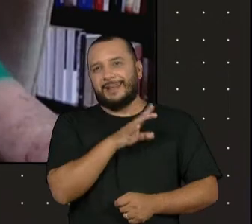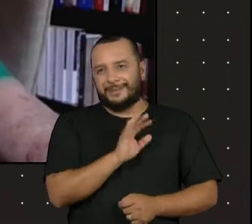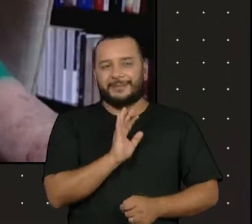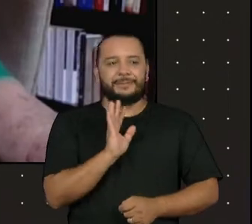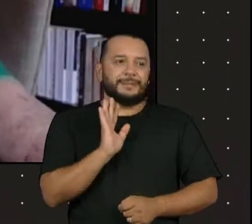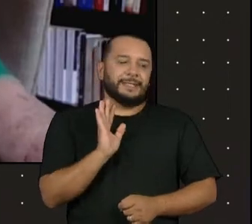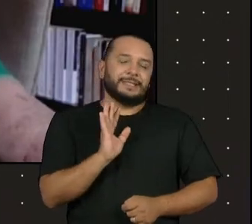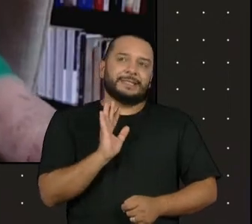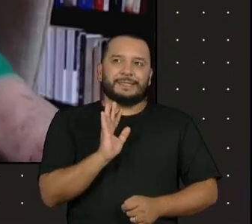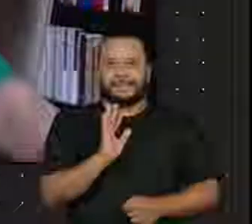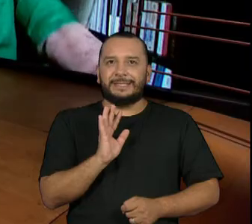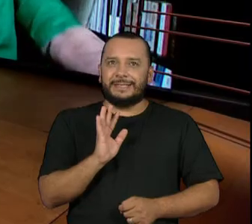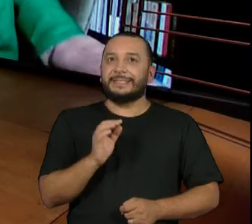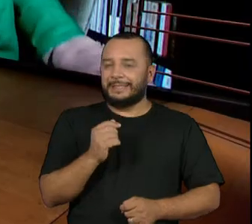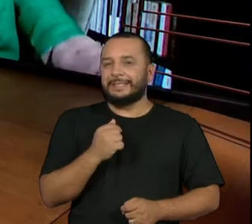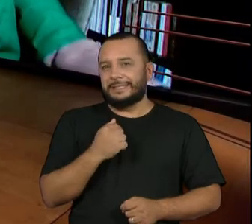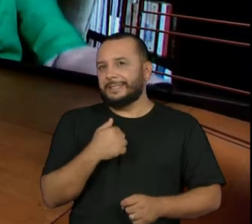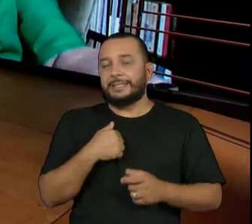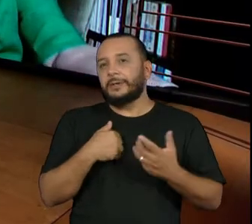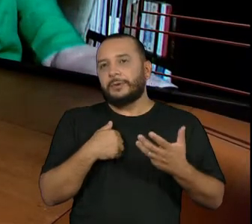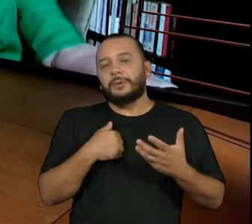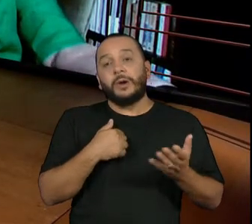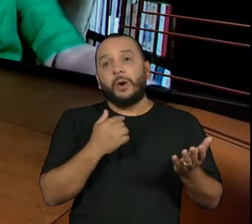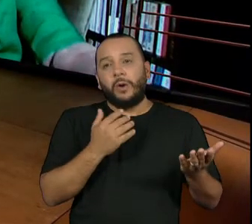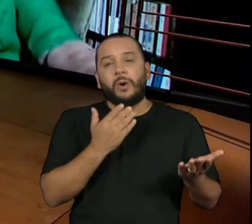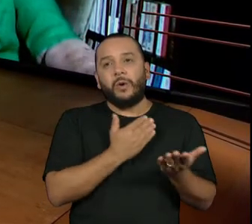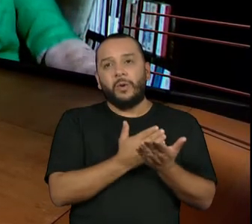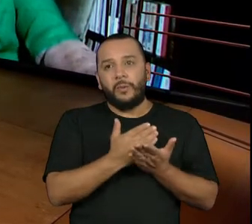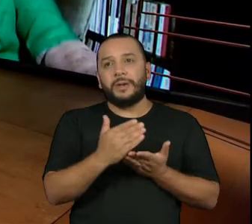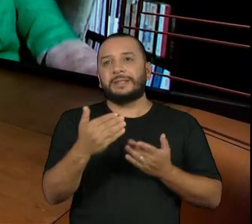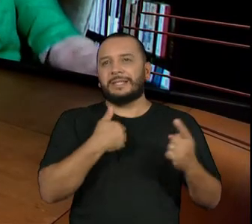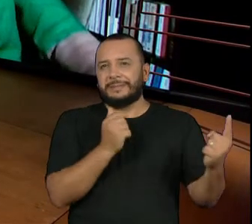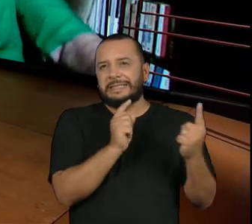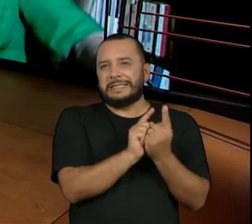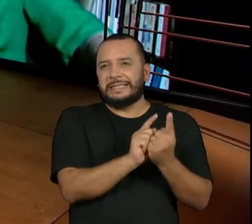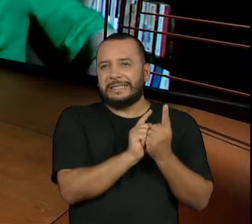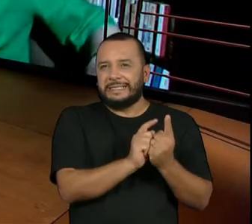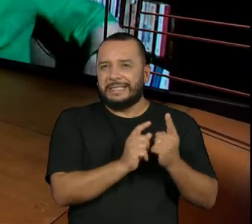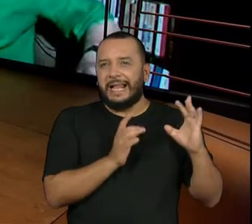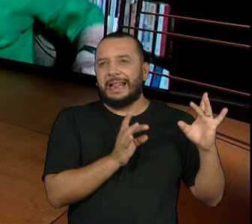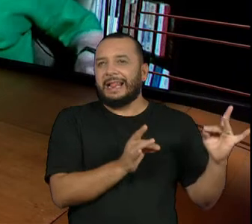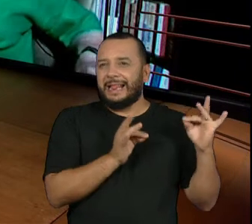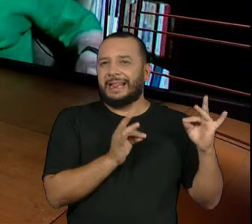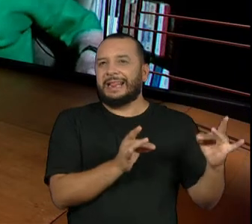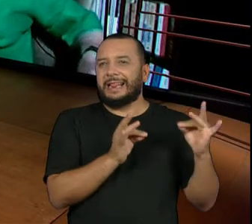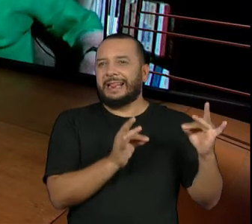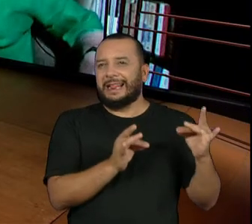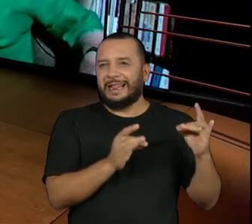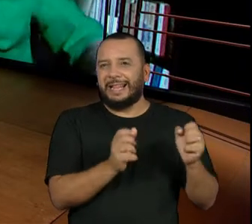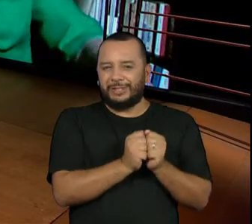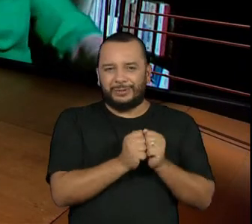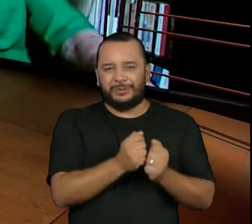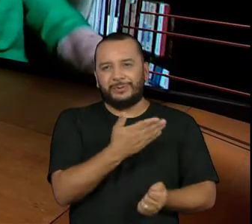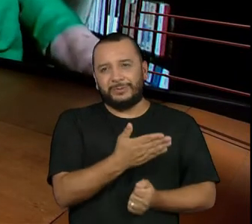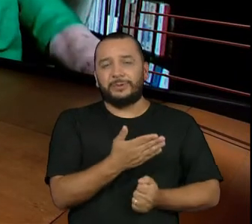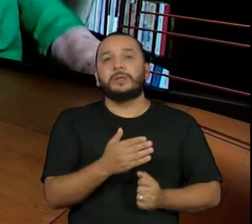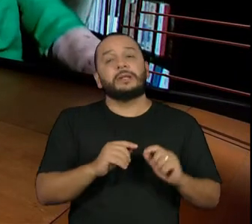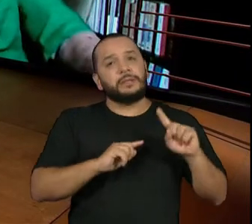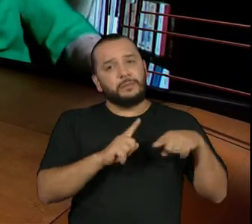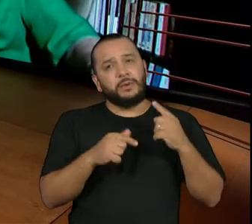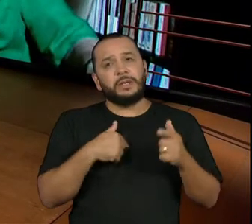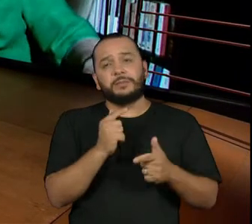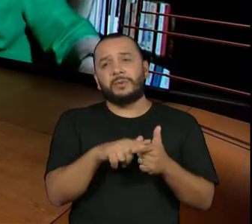encontrar o Paulo. E aí a gente começou a ficar muito dependente um do outro. E por vários outros motivos, de saúde, coisas